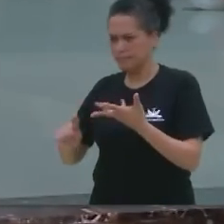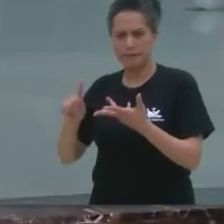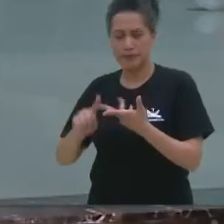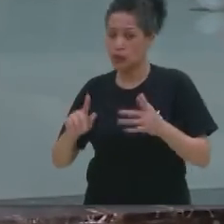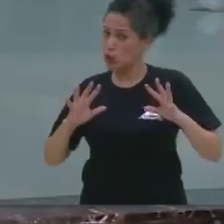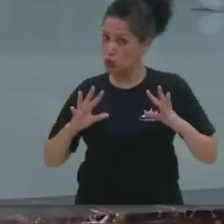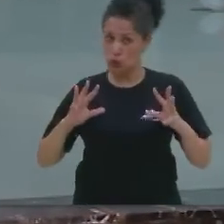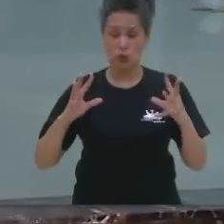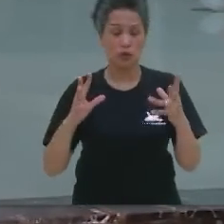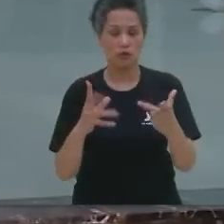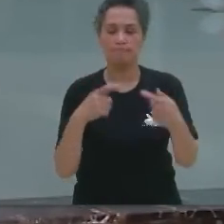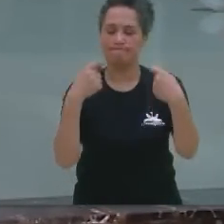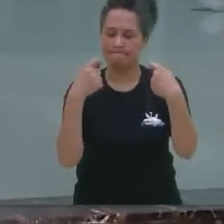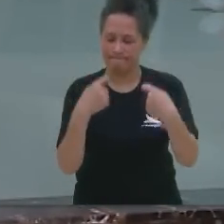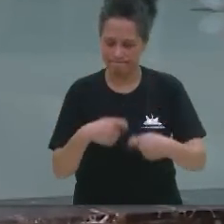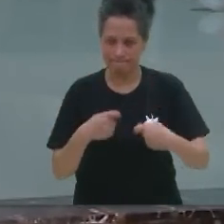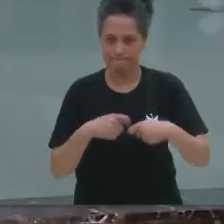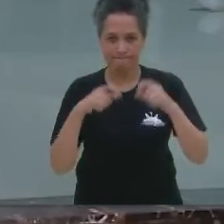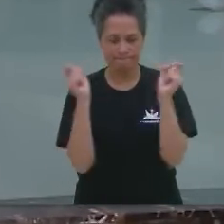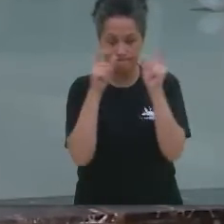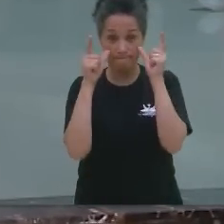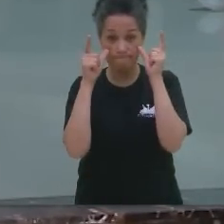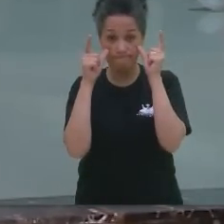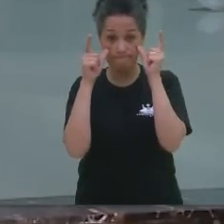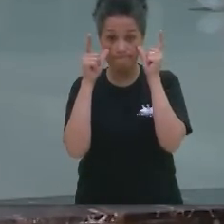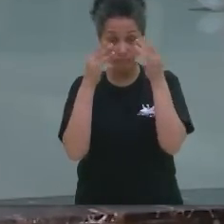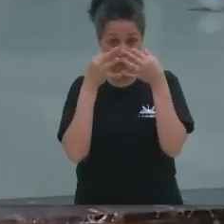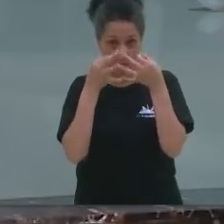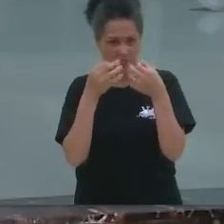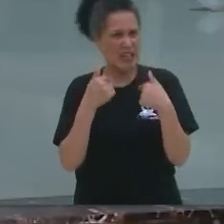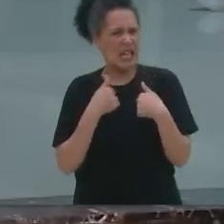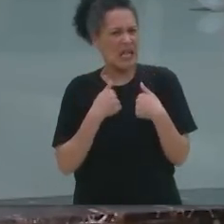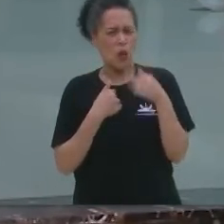hora de despertar. Mas eu não estou dormindo, será?